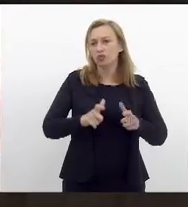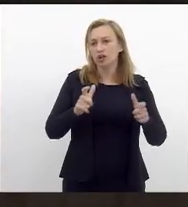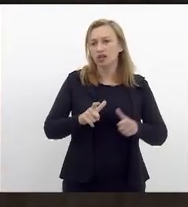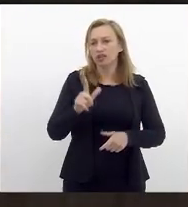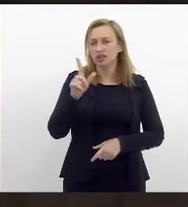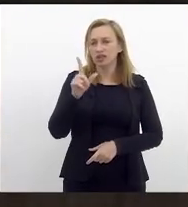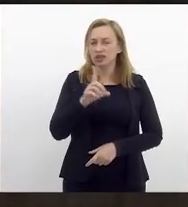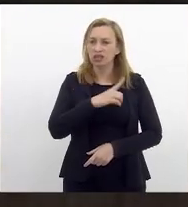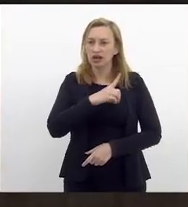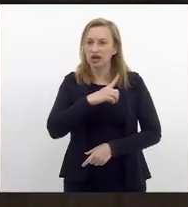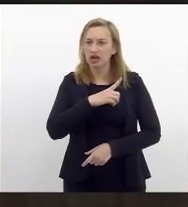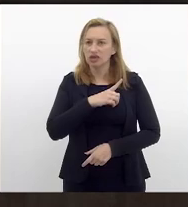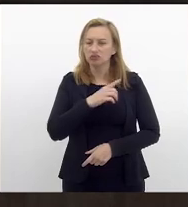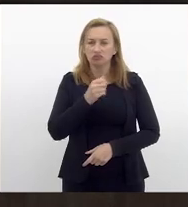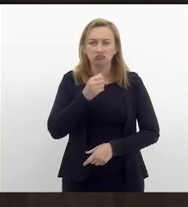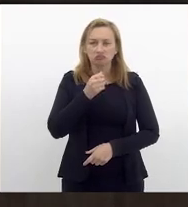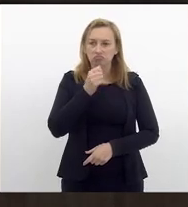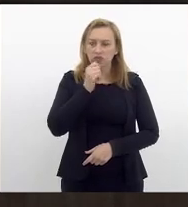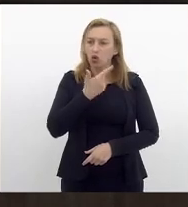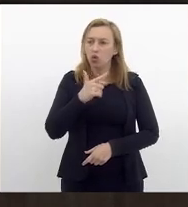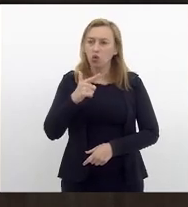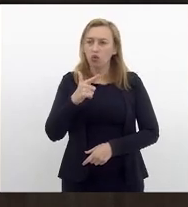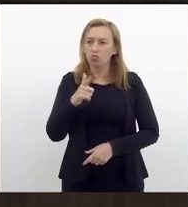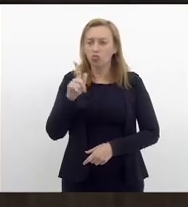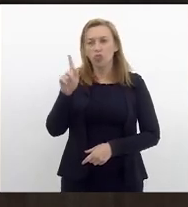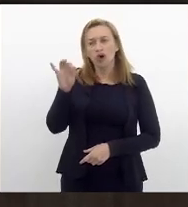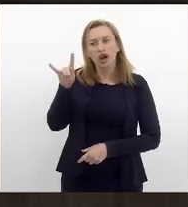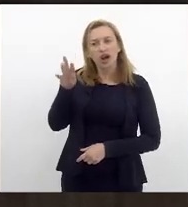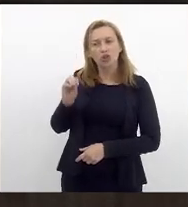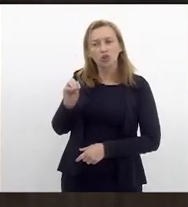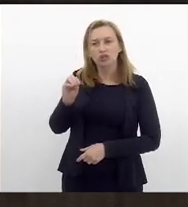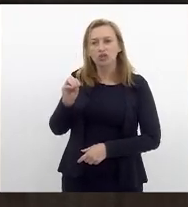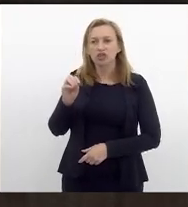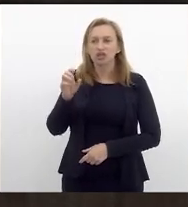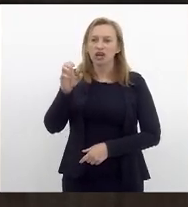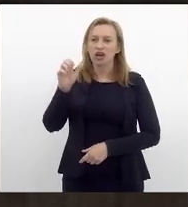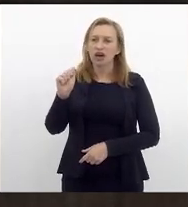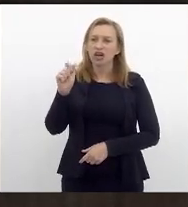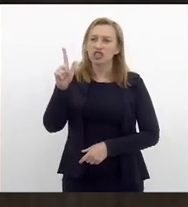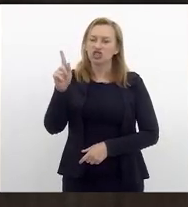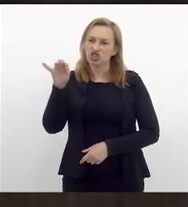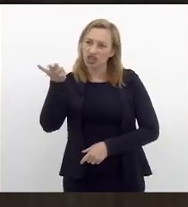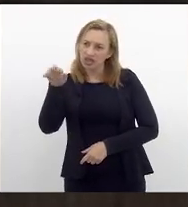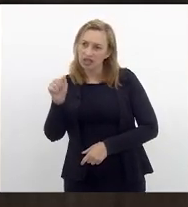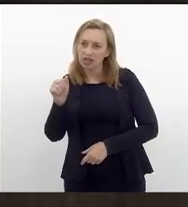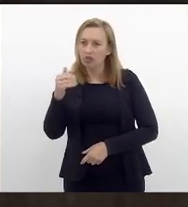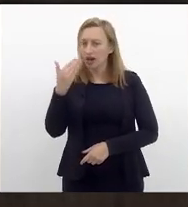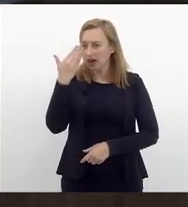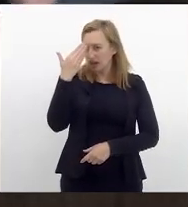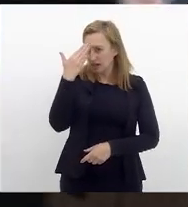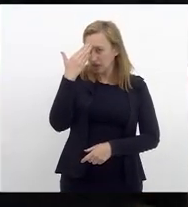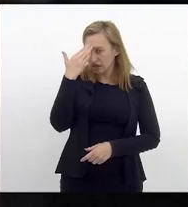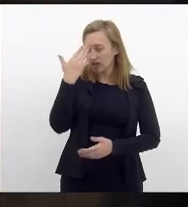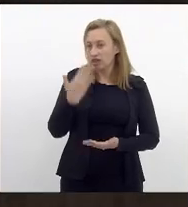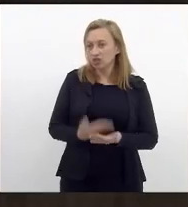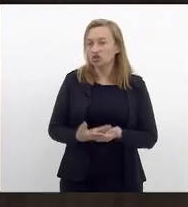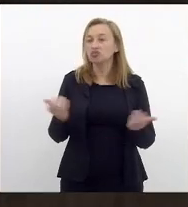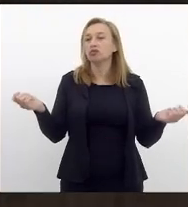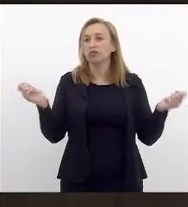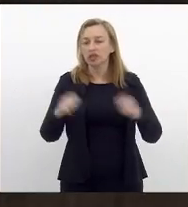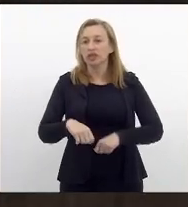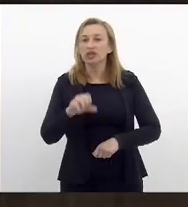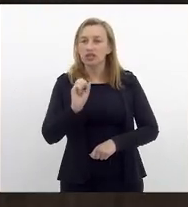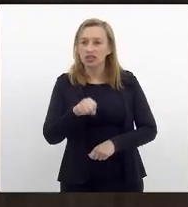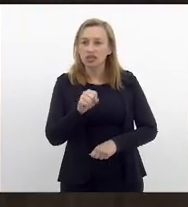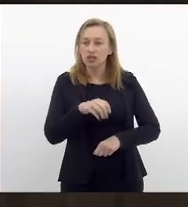gabarita ninguém ao cargo da Genersa. E acredito que o indicado seja extremamente competente